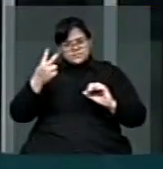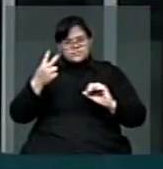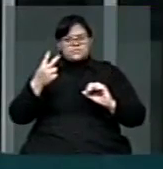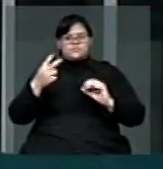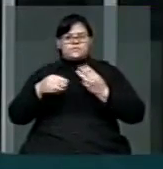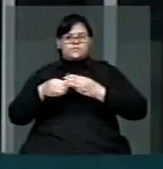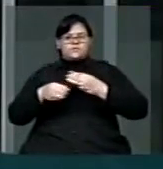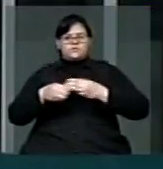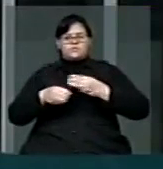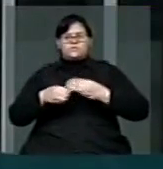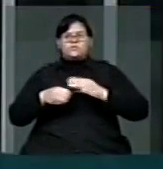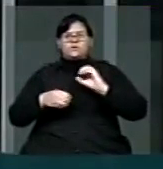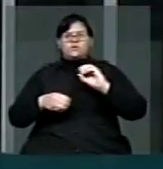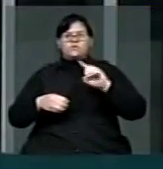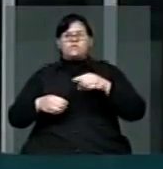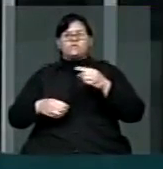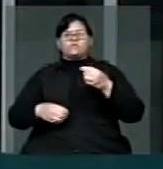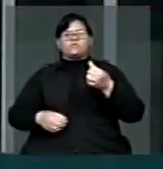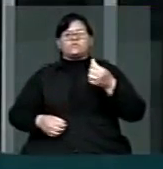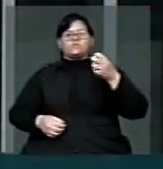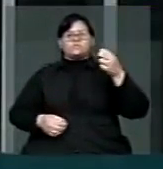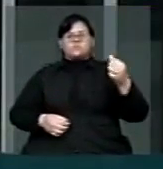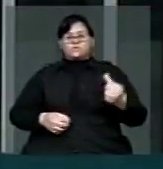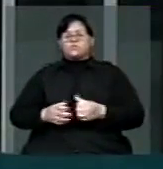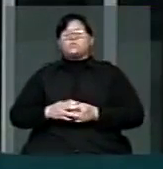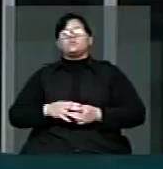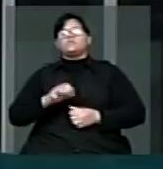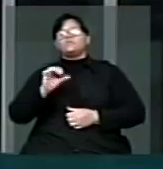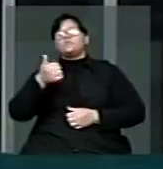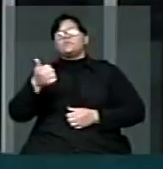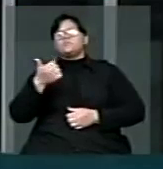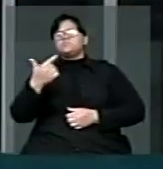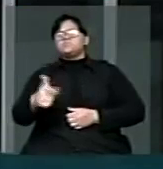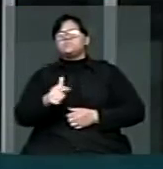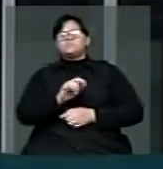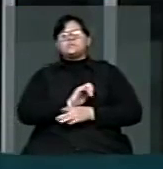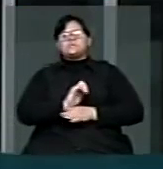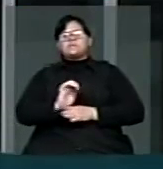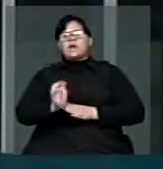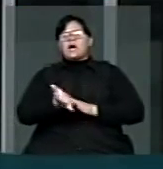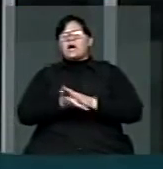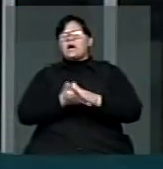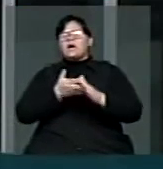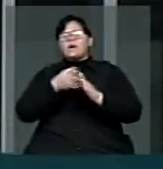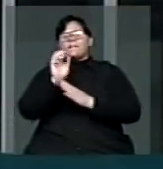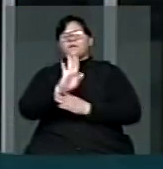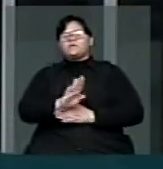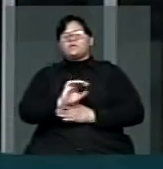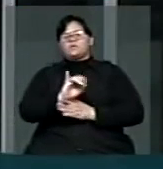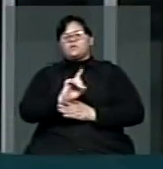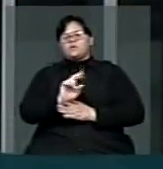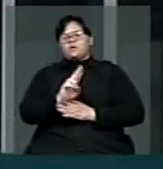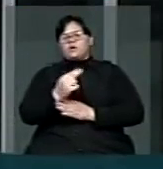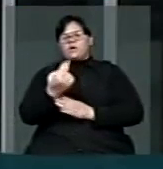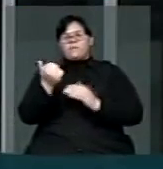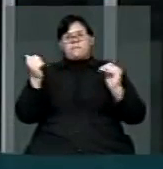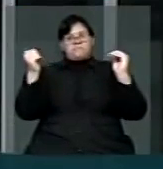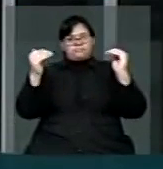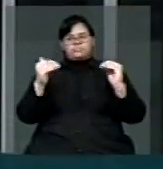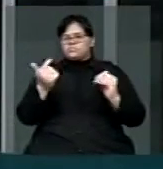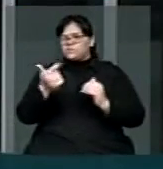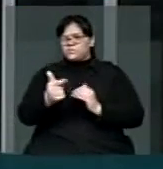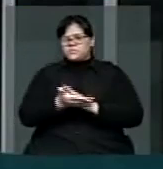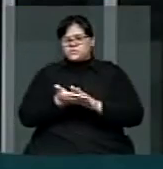municípios. Em 91, não havia nenhuma cidade brasileira com IDHM alto, e 0,8% dos